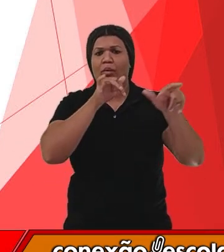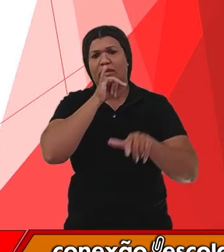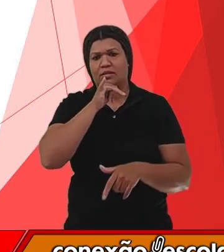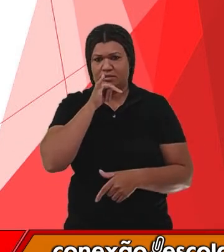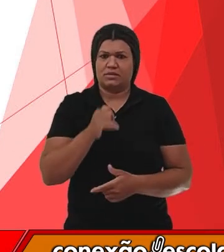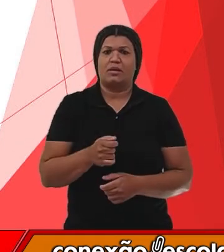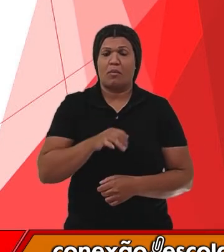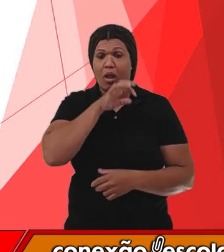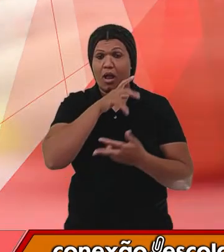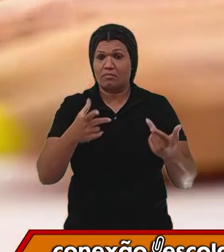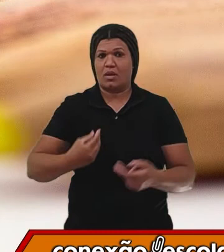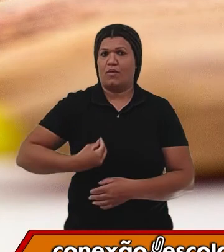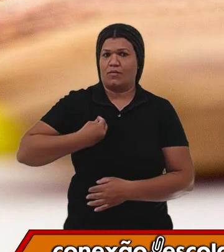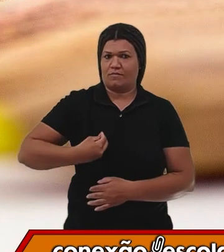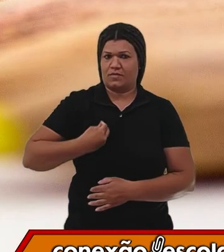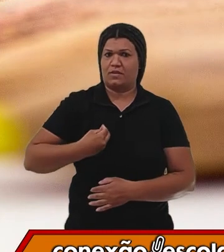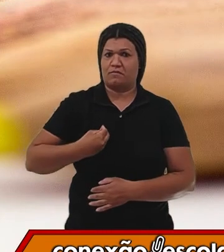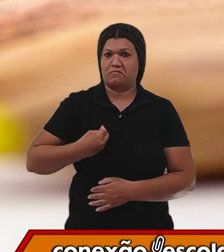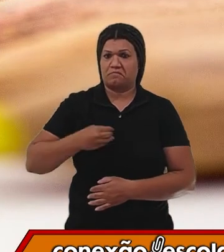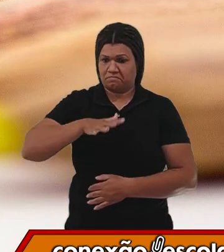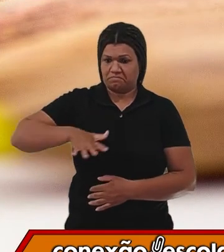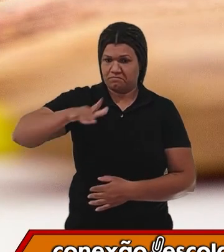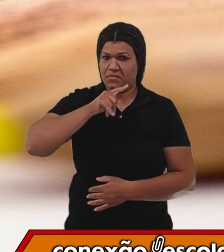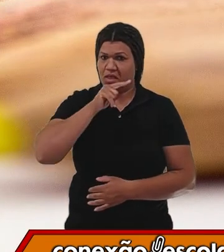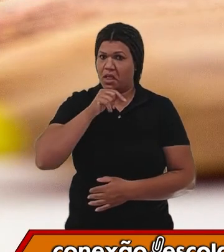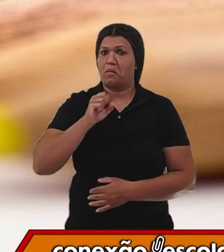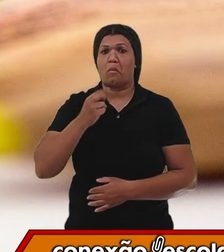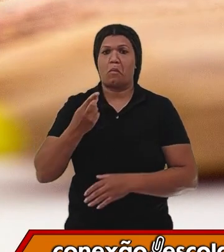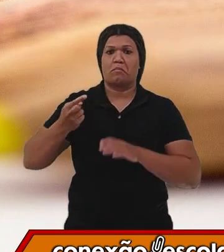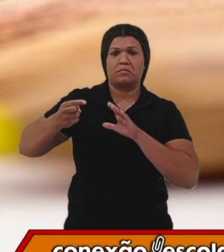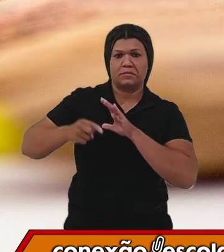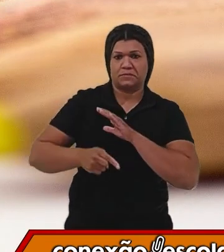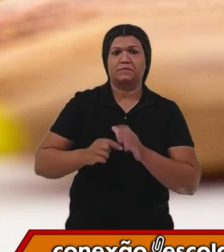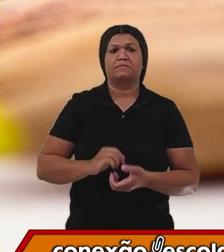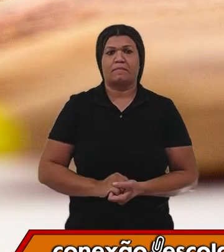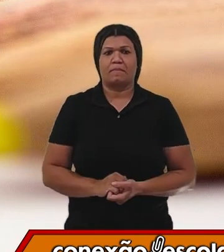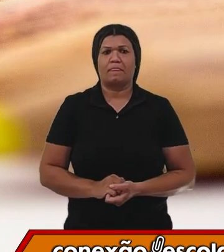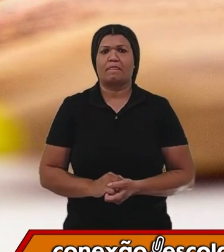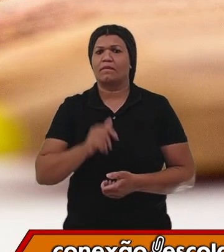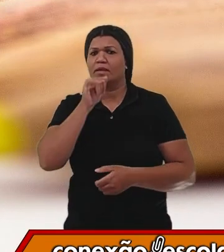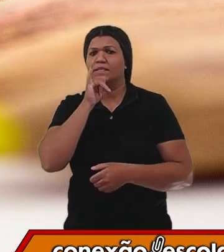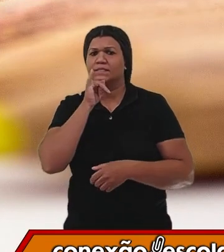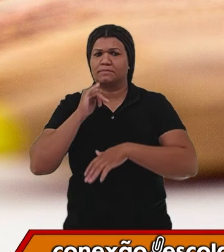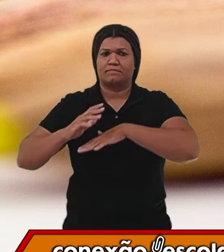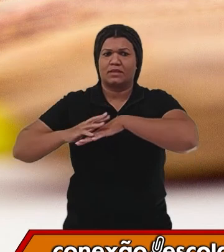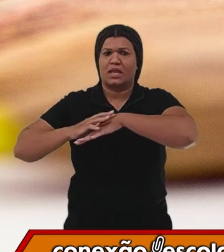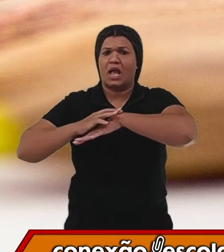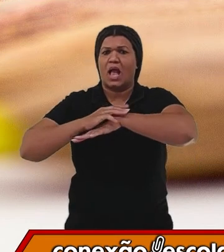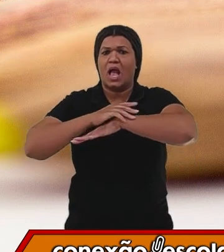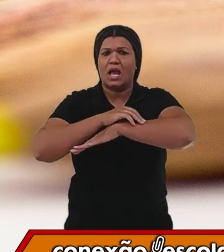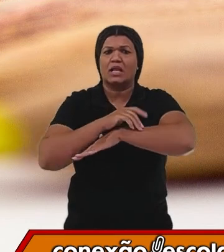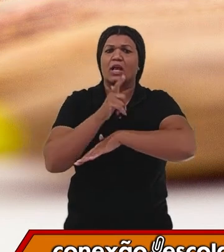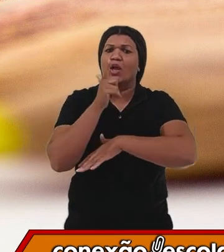de animais que vivem ou submersos, ou, quando fala da aranha, é aquela